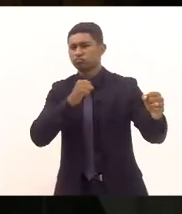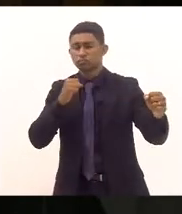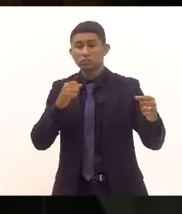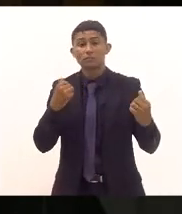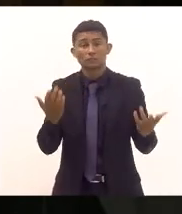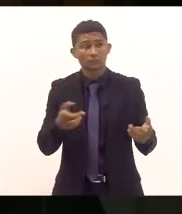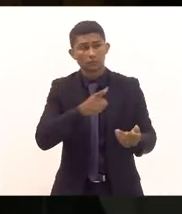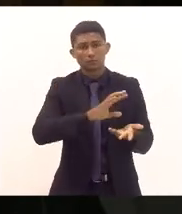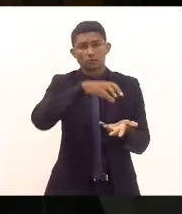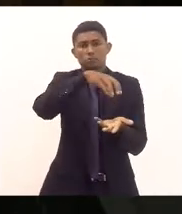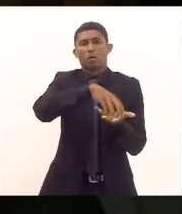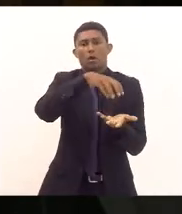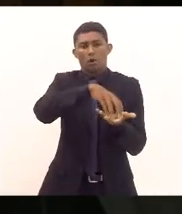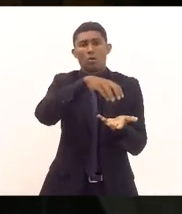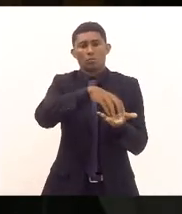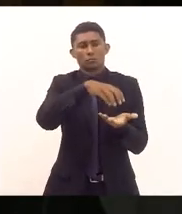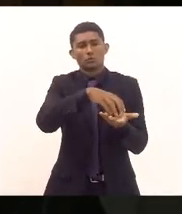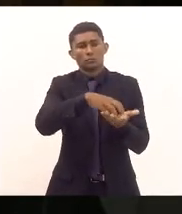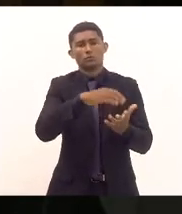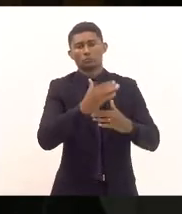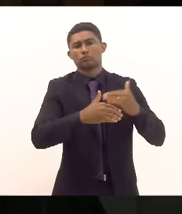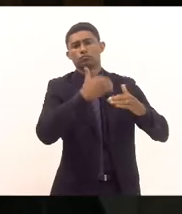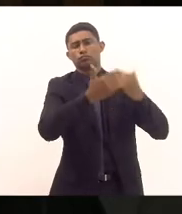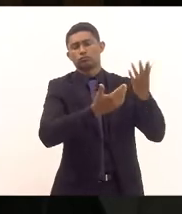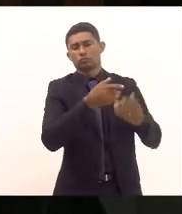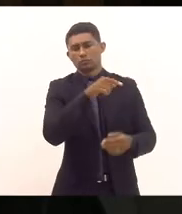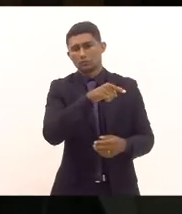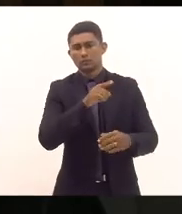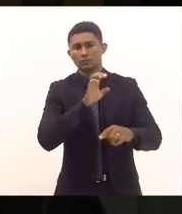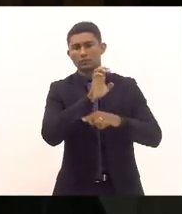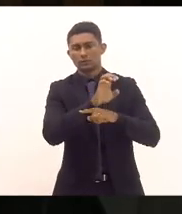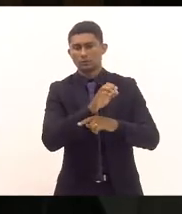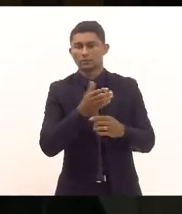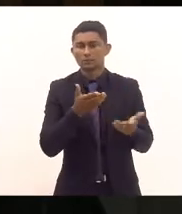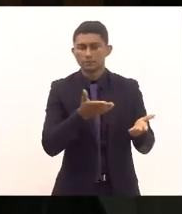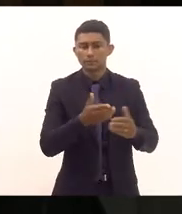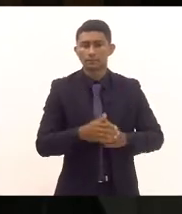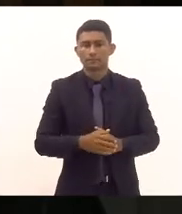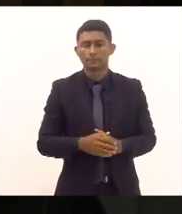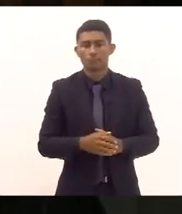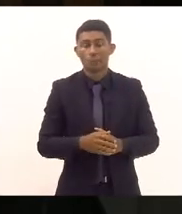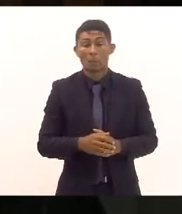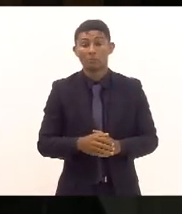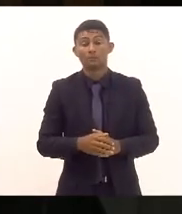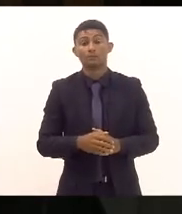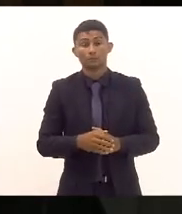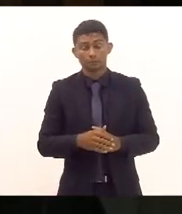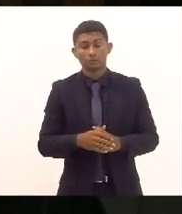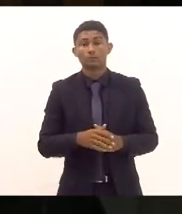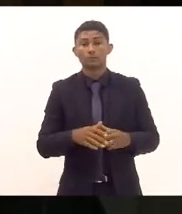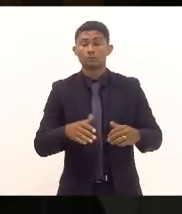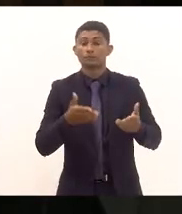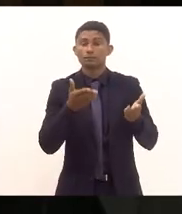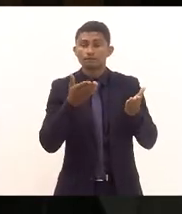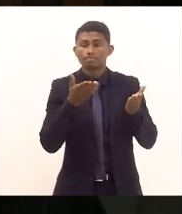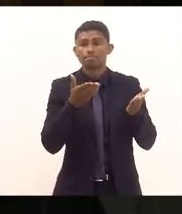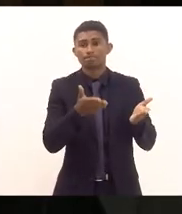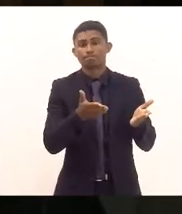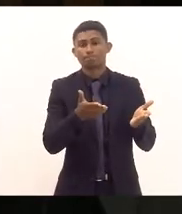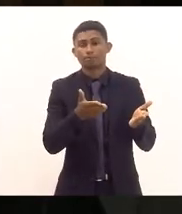de desenvolvimento do estado e que teve né a possibilidade de sediar